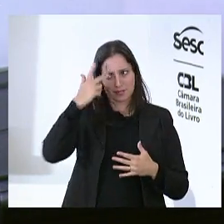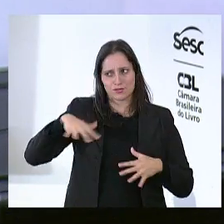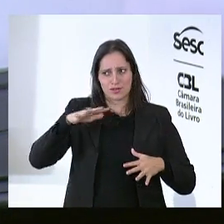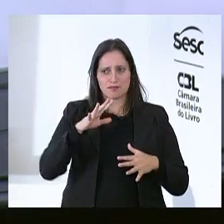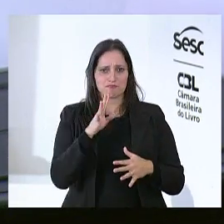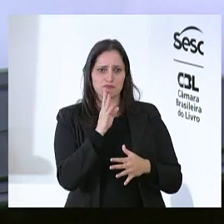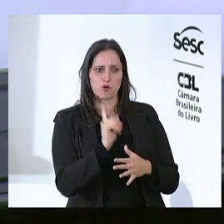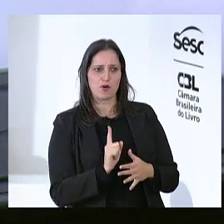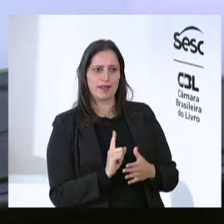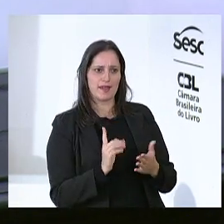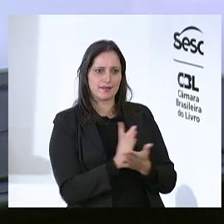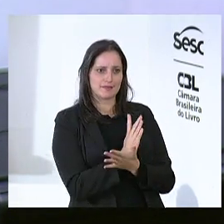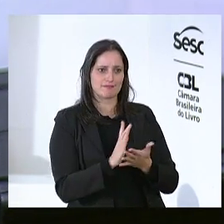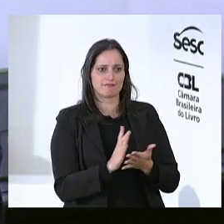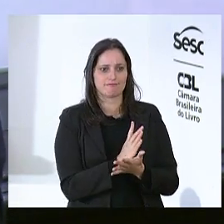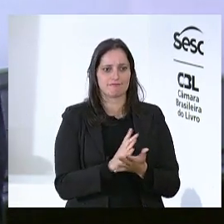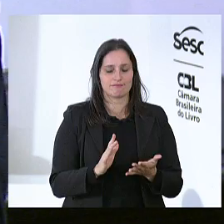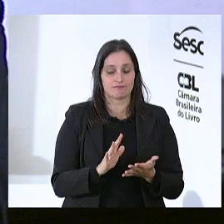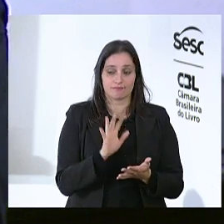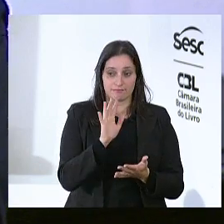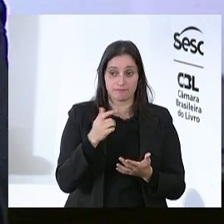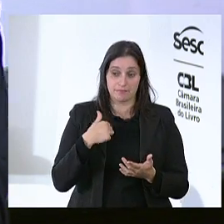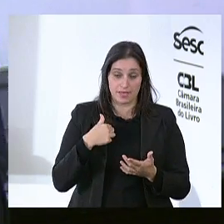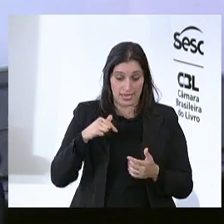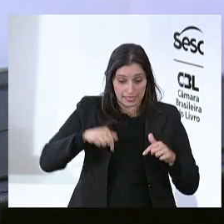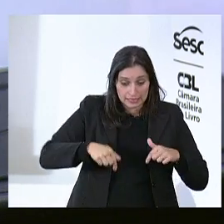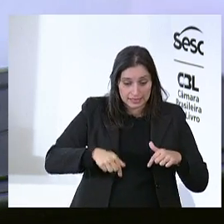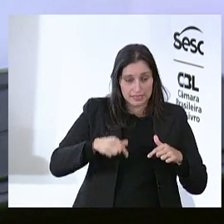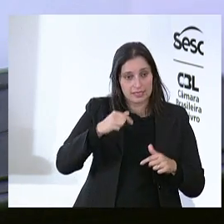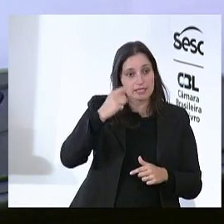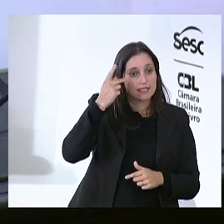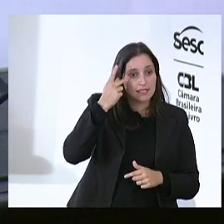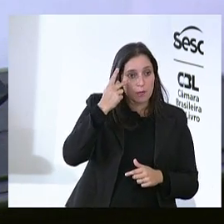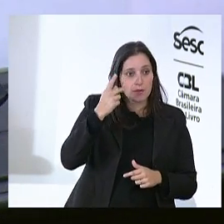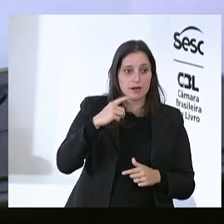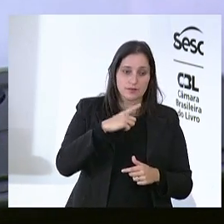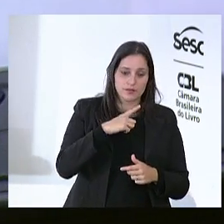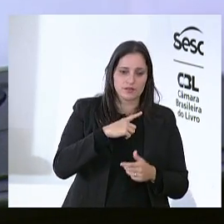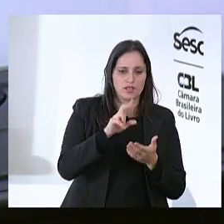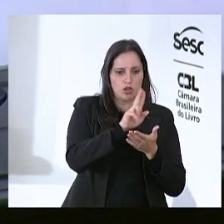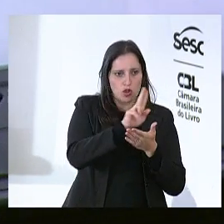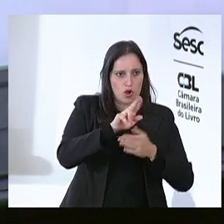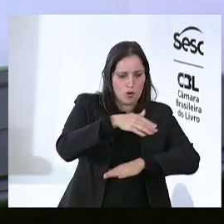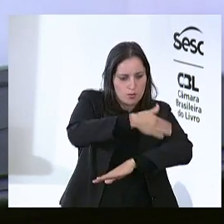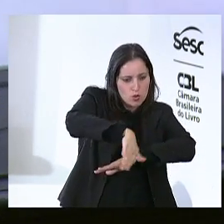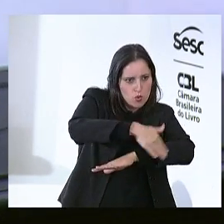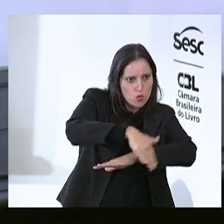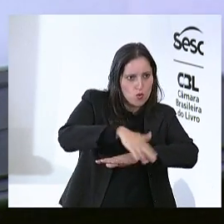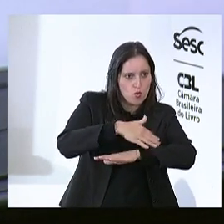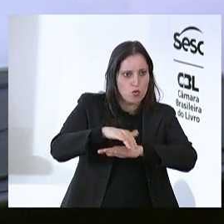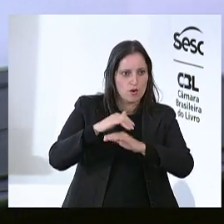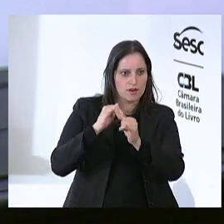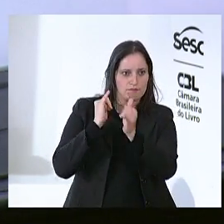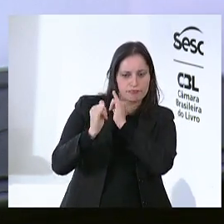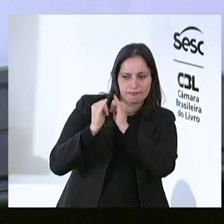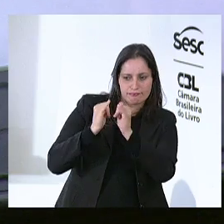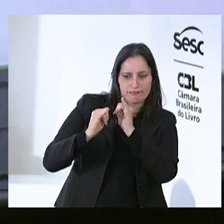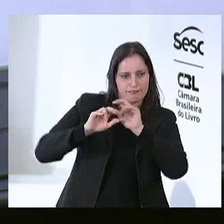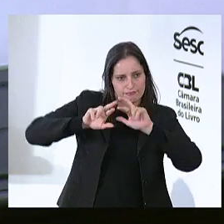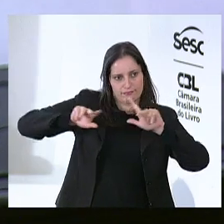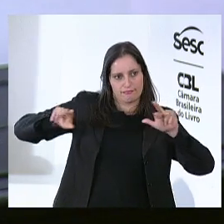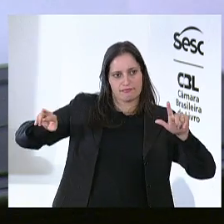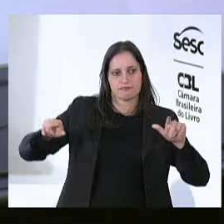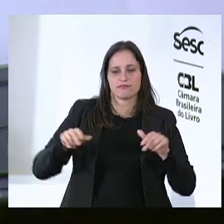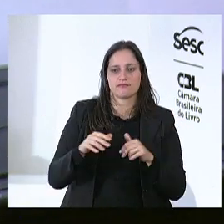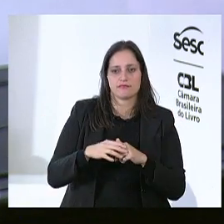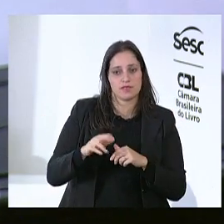é interessante. Aqui em São Paulo tem uma discussão sobre nomes, né, de ruas, viadutos. Né? Bem ou mal,